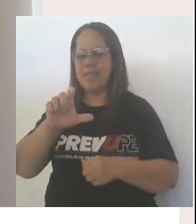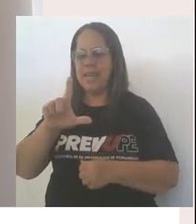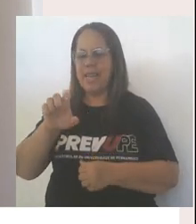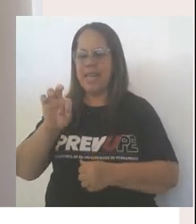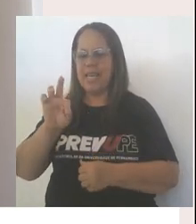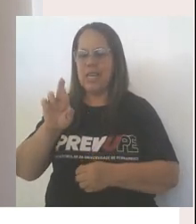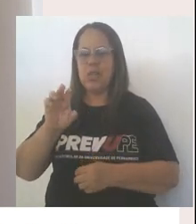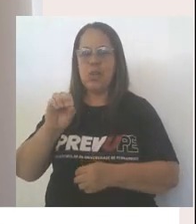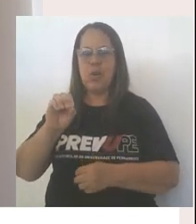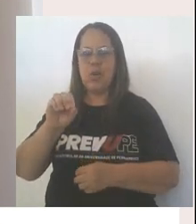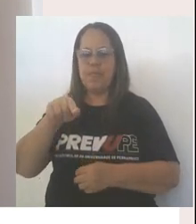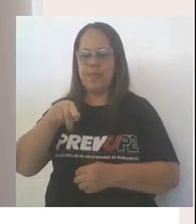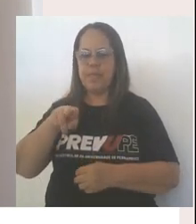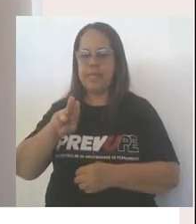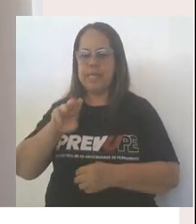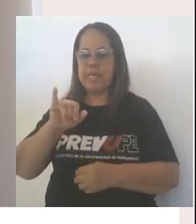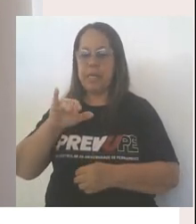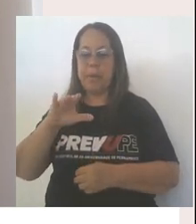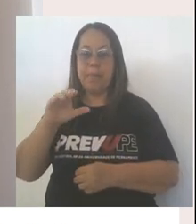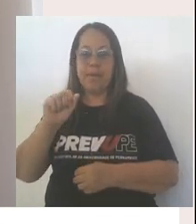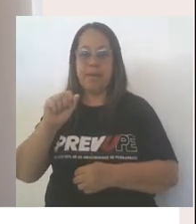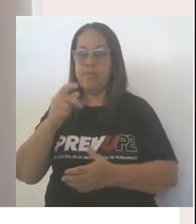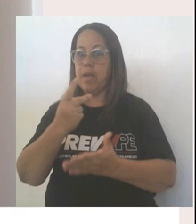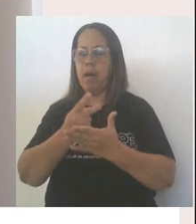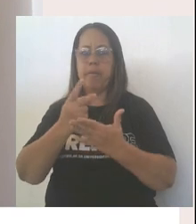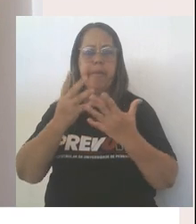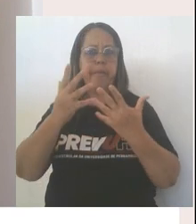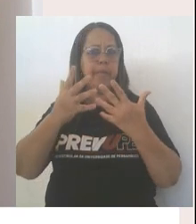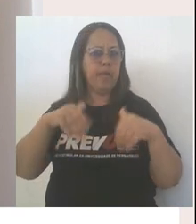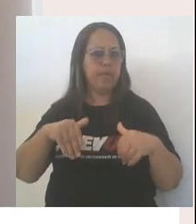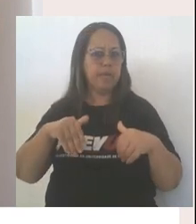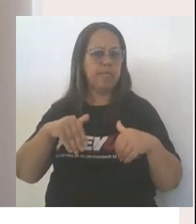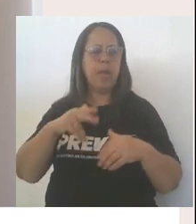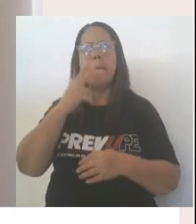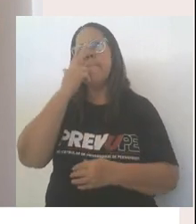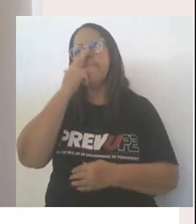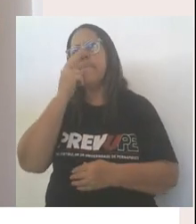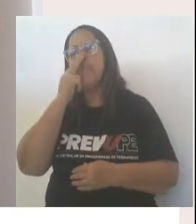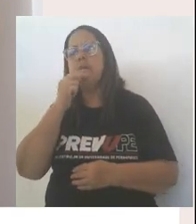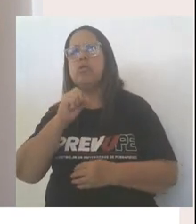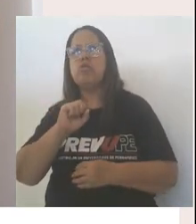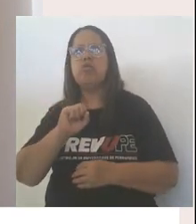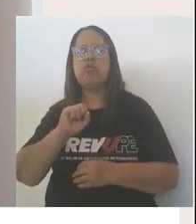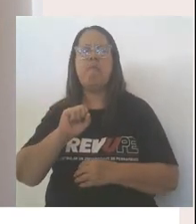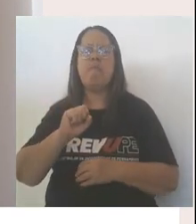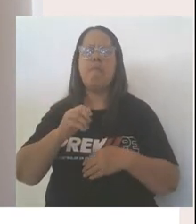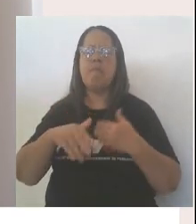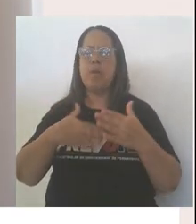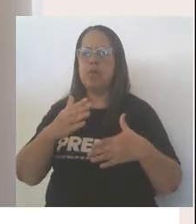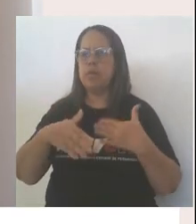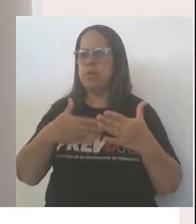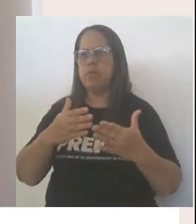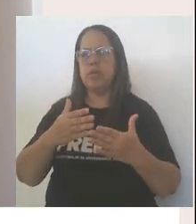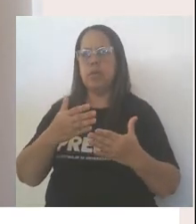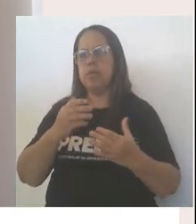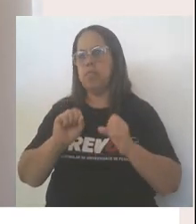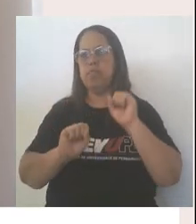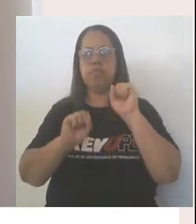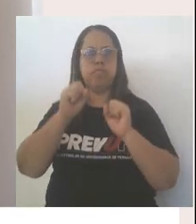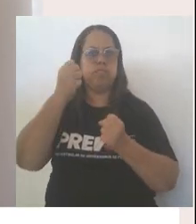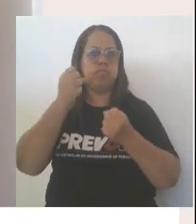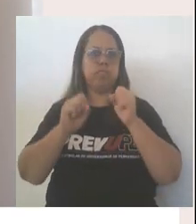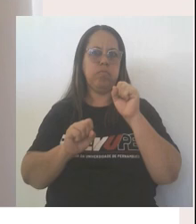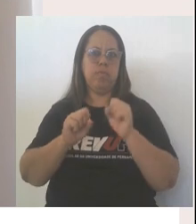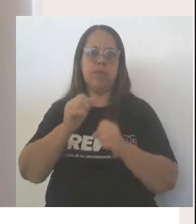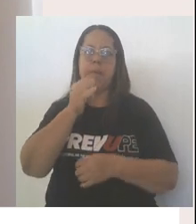ocorre naturalmente. Mesmo os processos industriais cruciais, como a galvanização para proteger